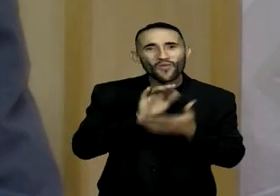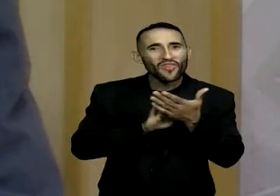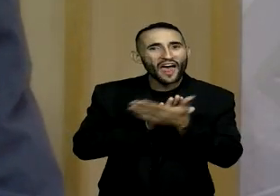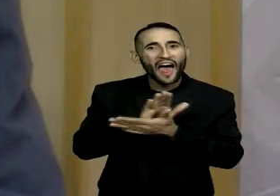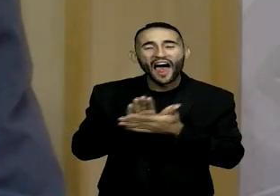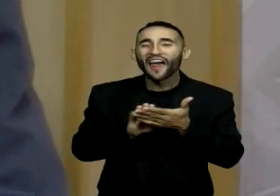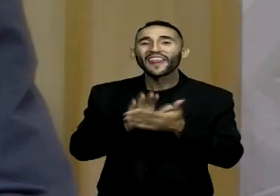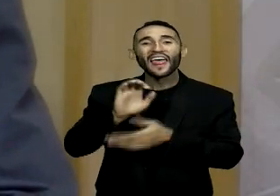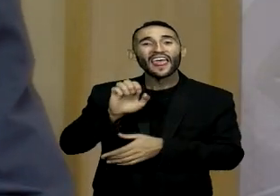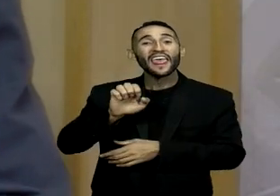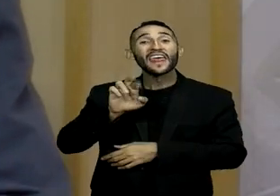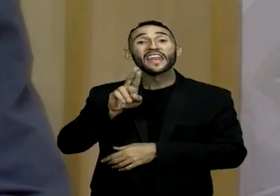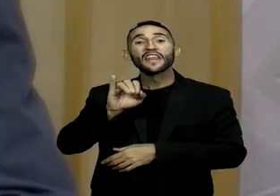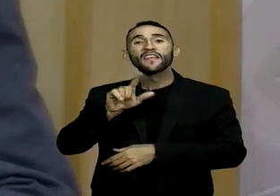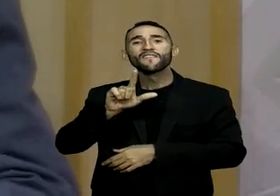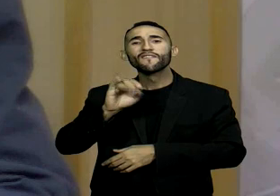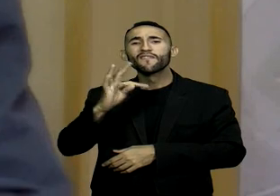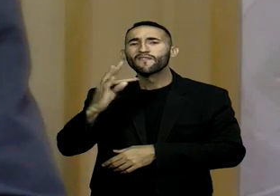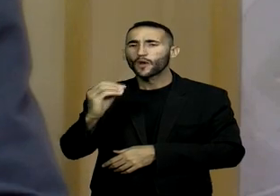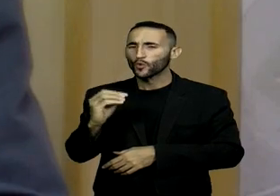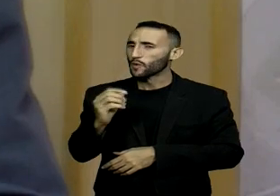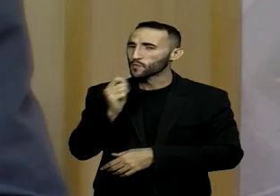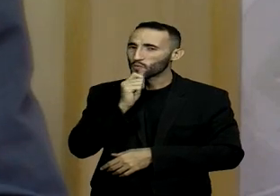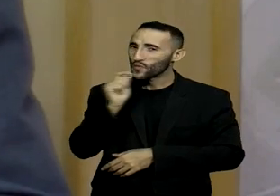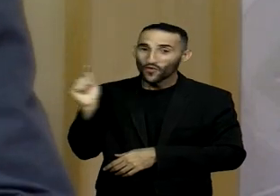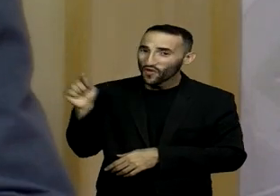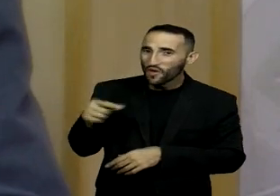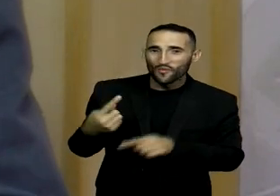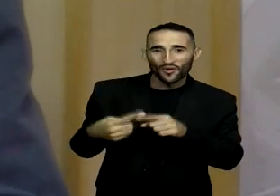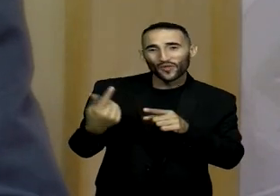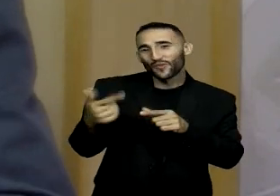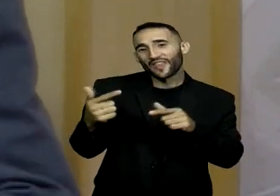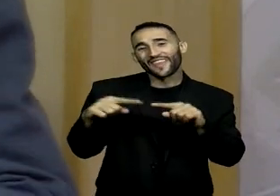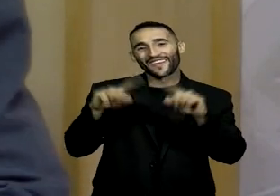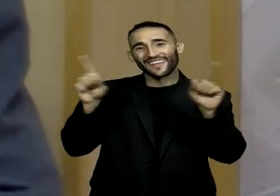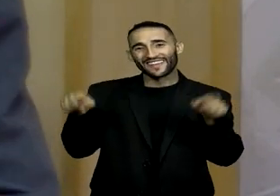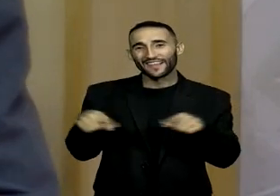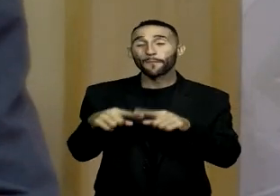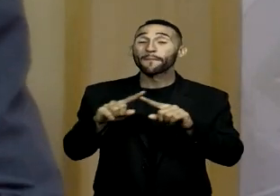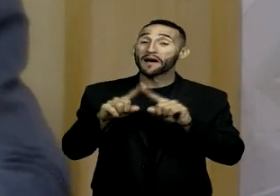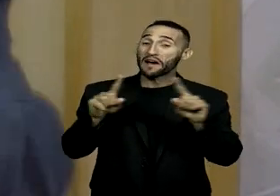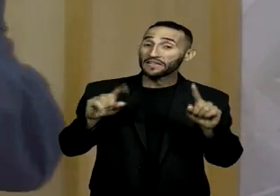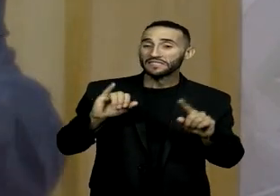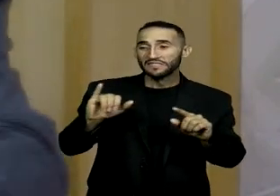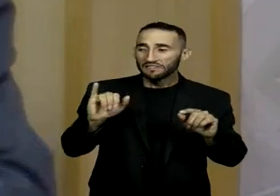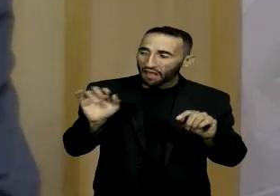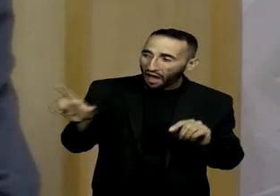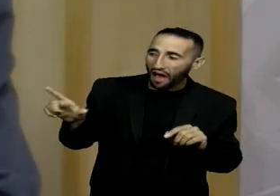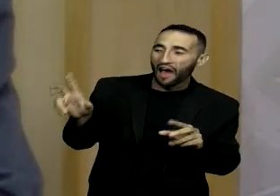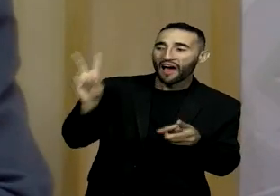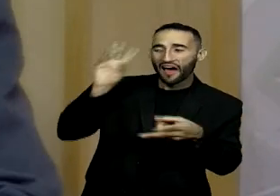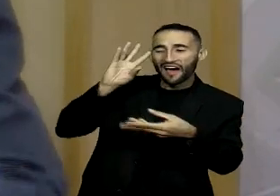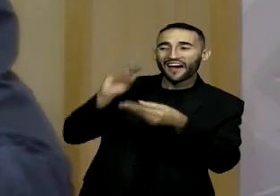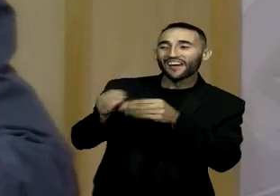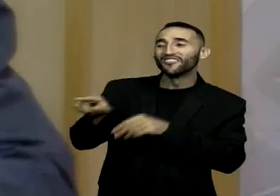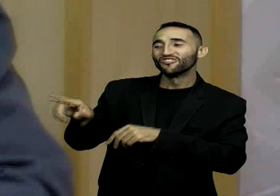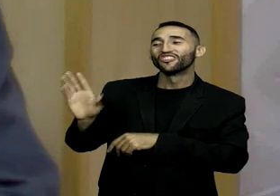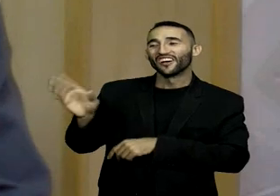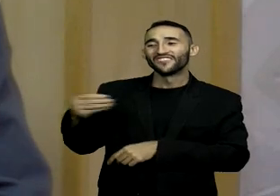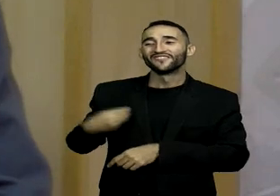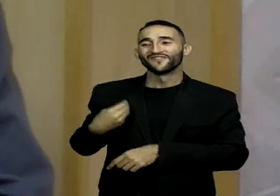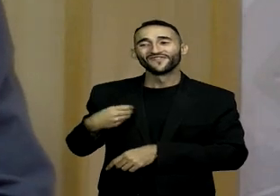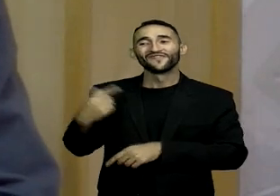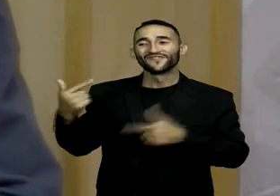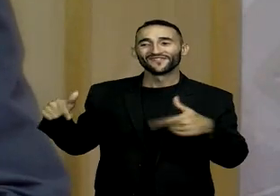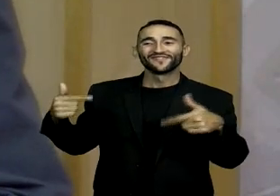legal, tá? Então, parabéns, Erivelto, que eu puder estar ajudando vocês nesse trabalho, estamos juntos. E o nosso amigo também não poderia deixar de